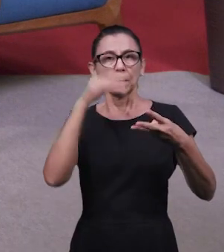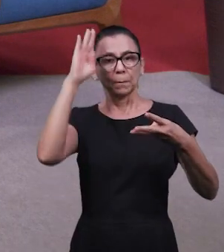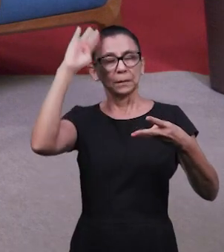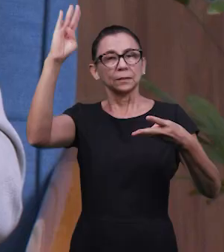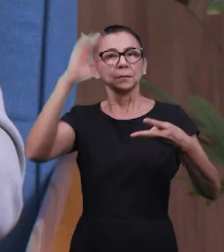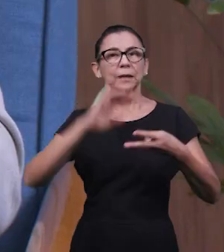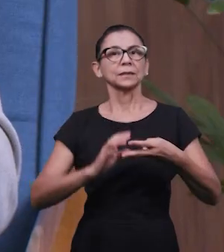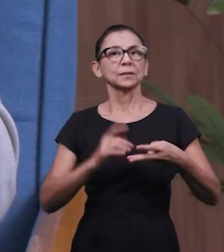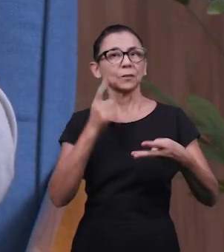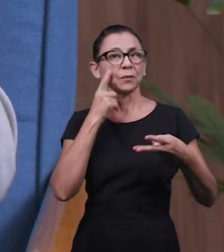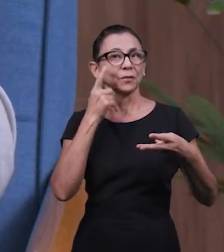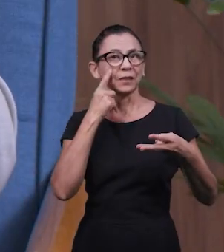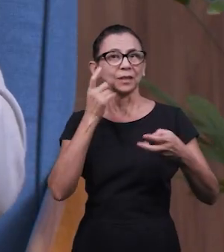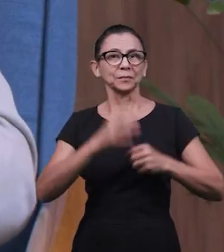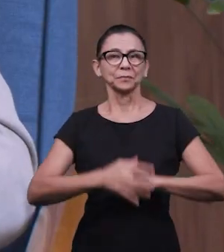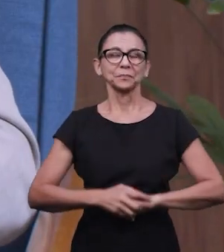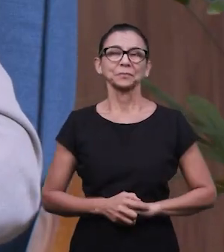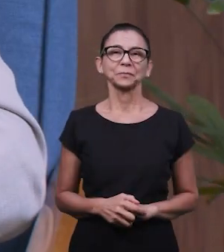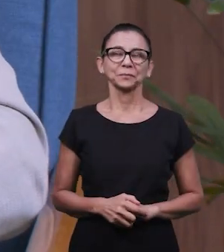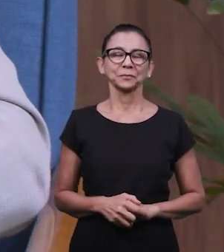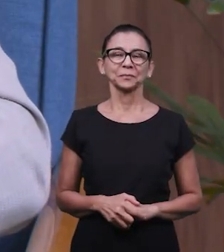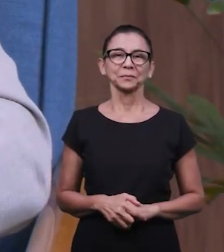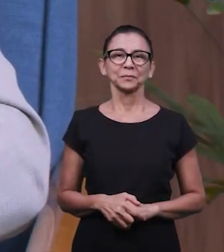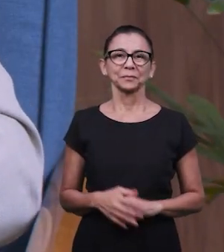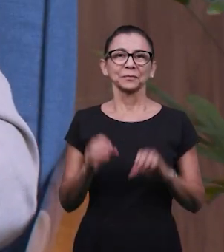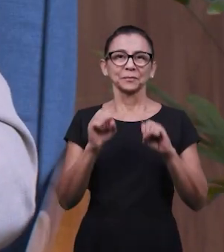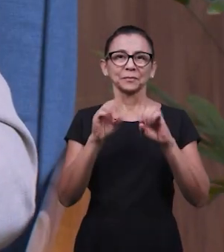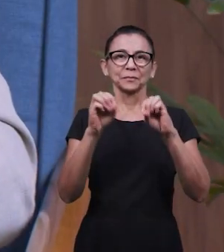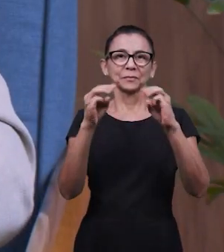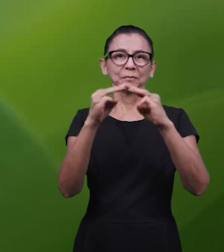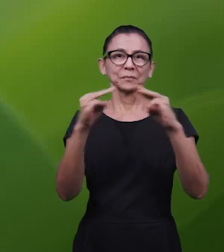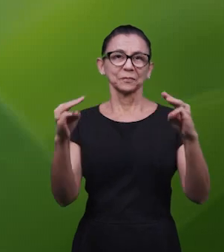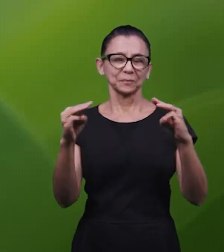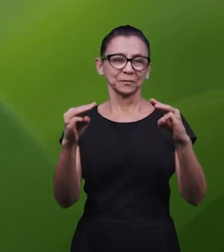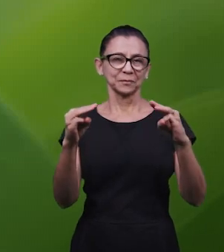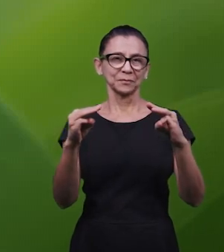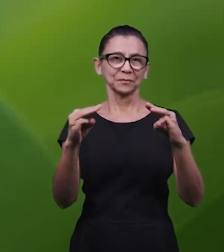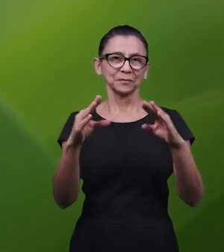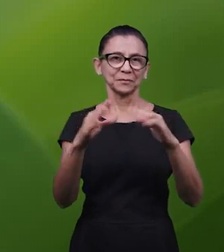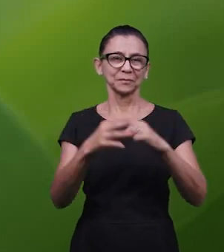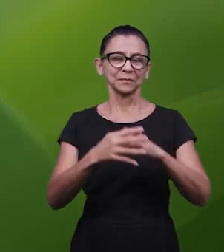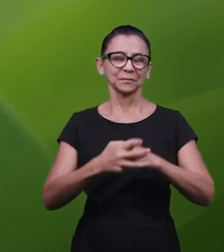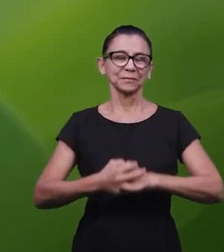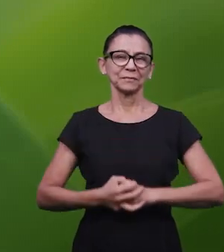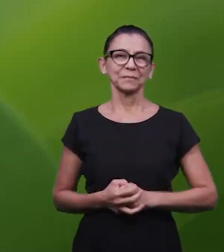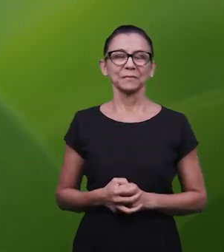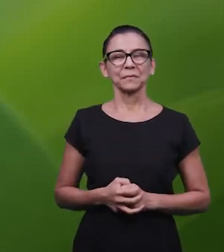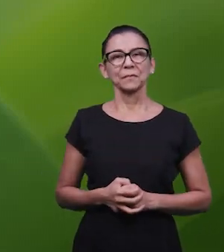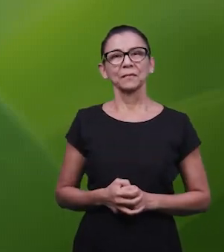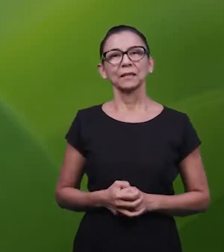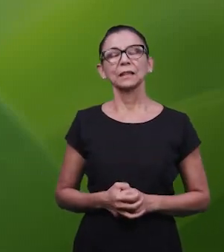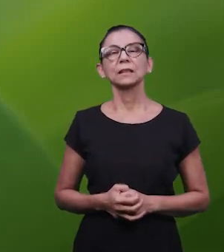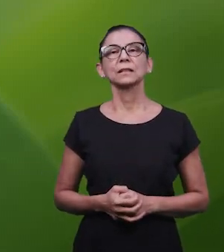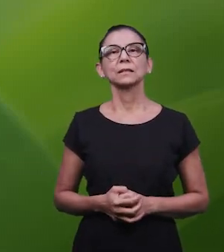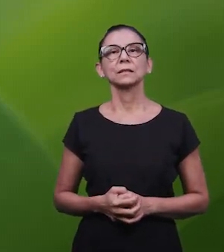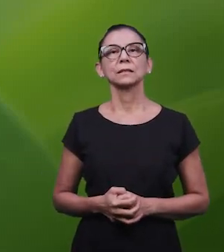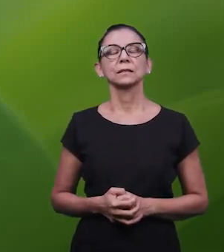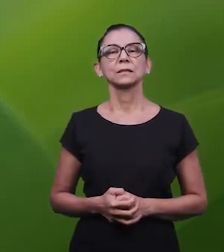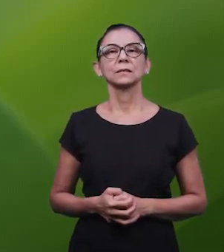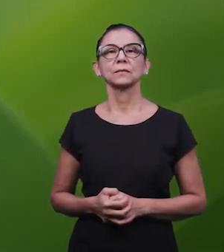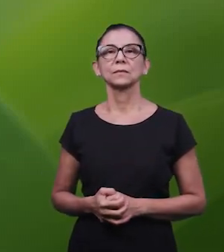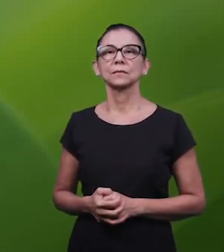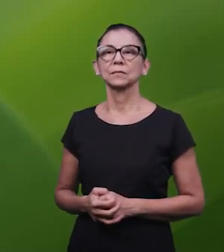para o piano. E na aula para as crianças, intermediários e adolescentes, a professora Fátima Malavase, dentro do tema Os Valentes de Davi,